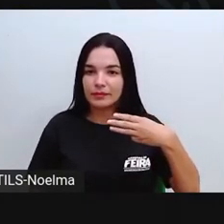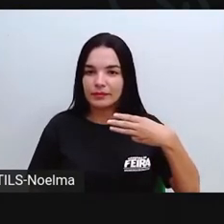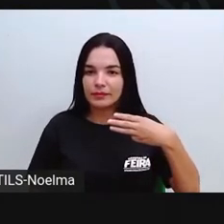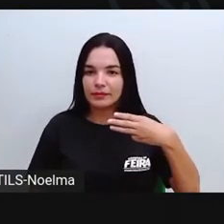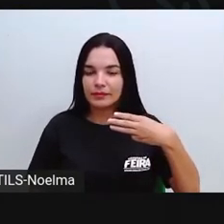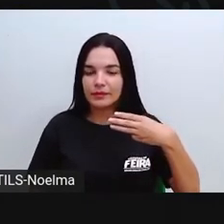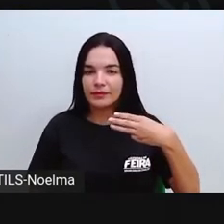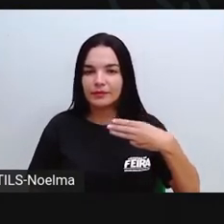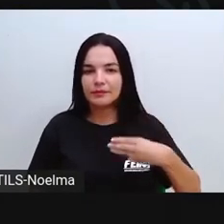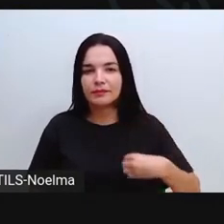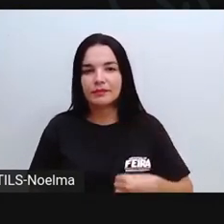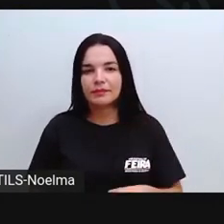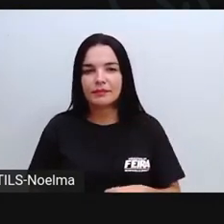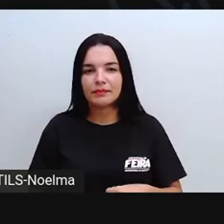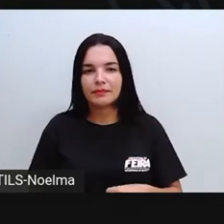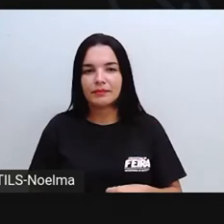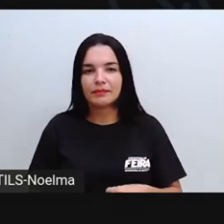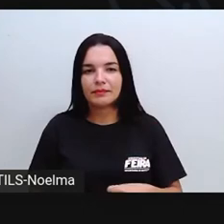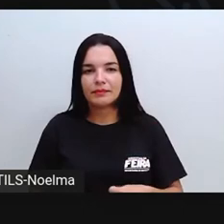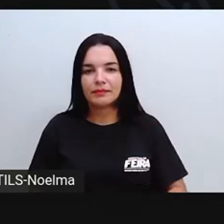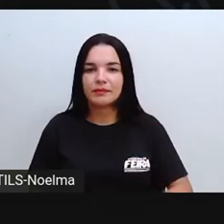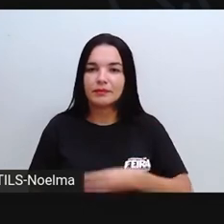o preço